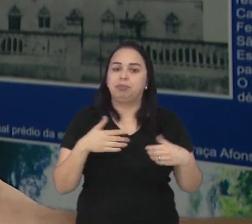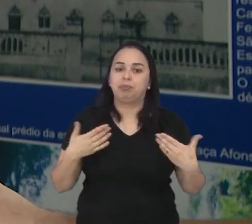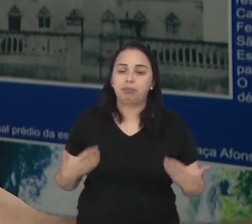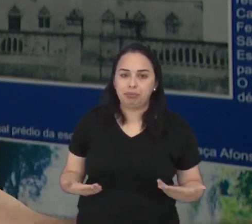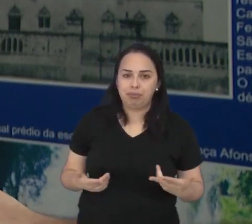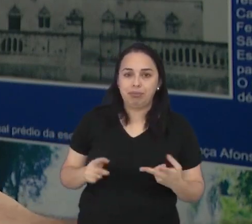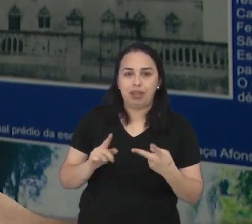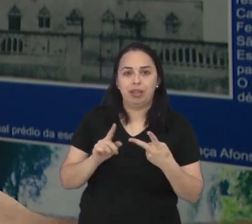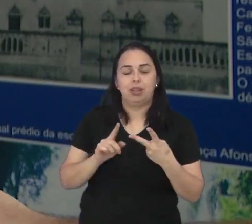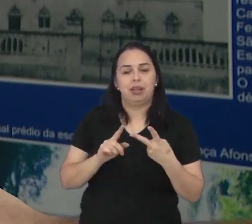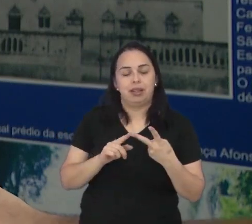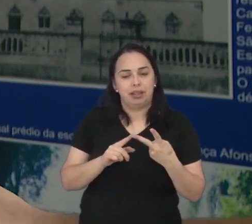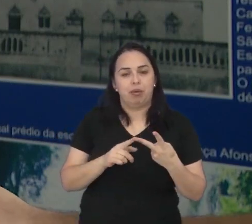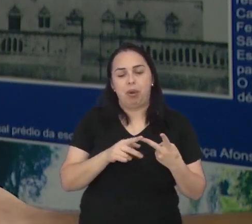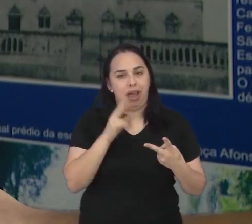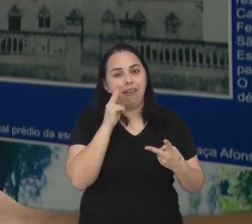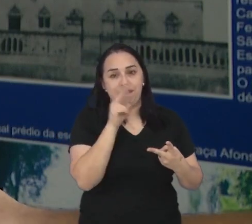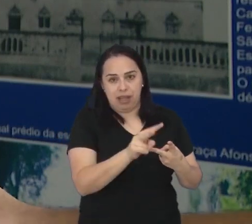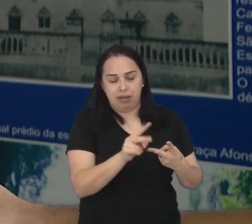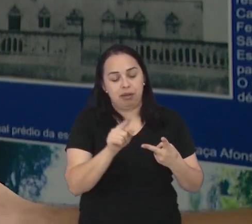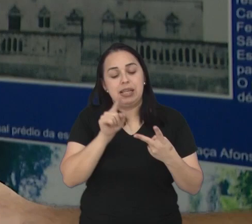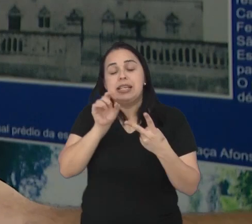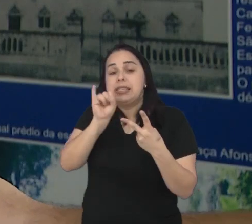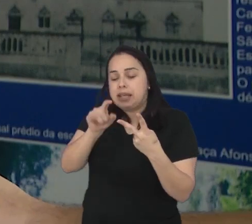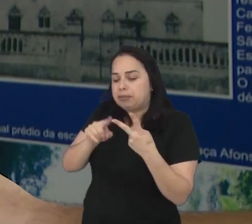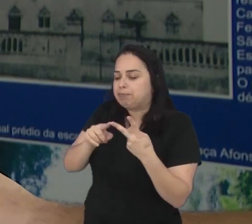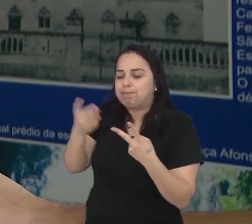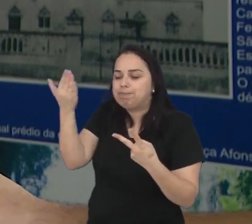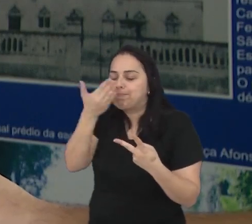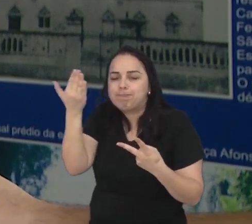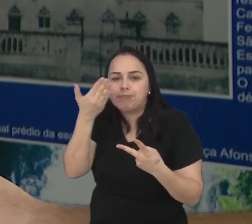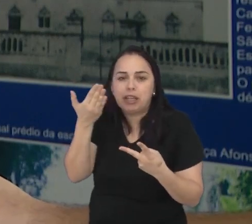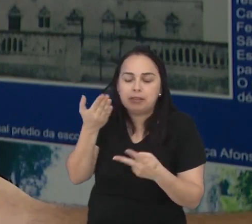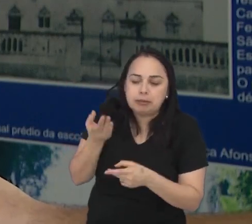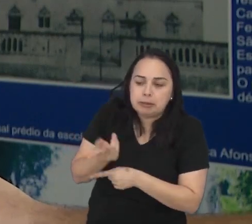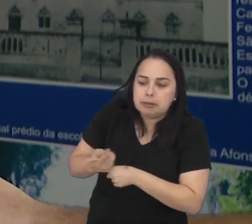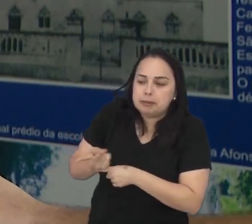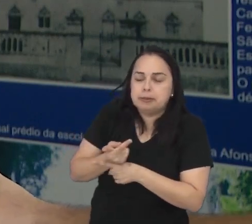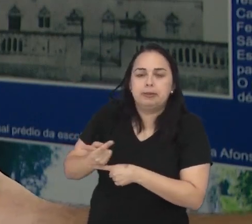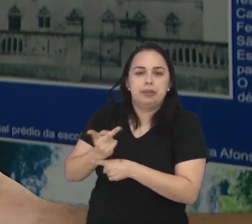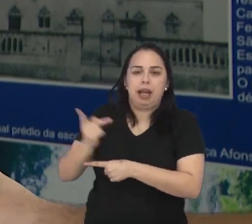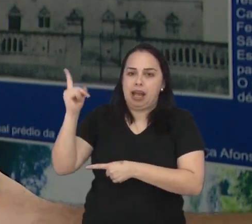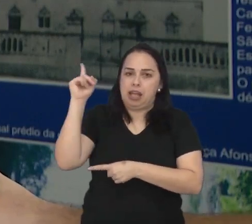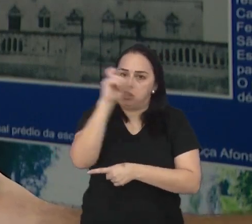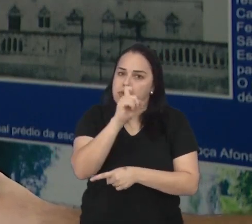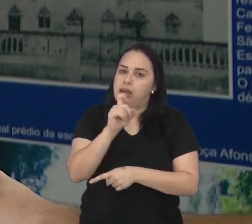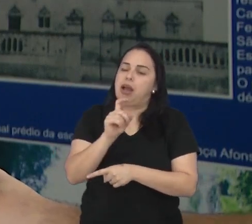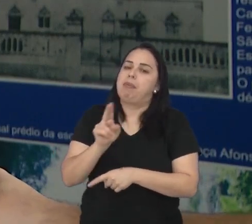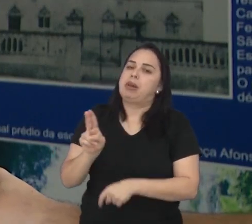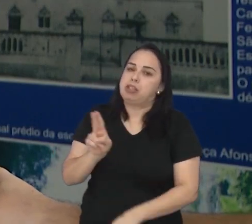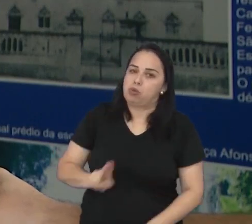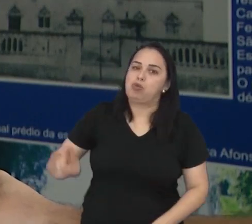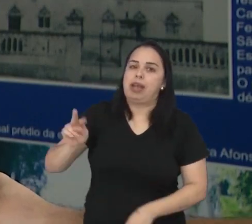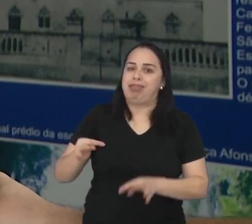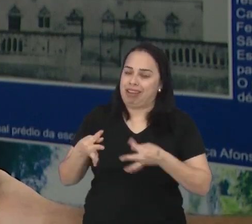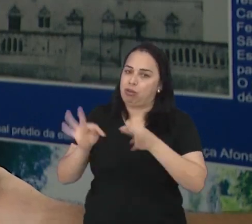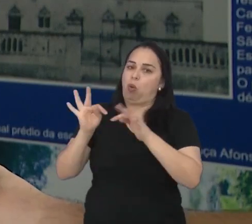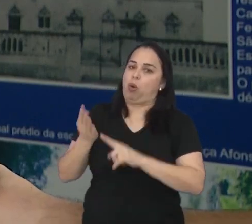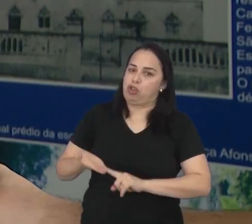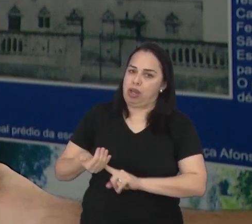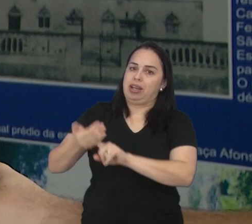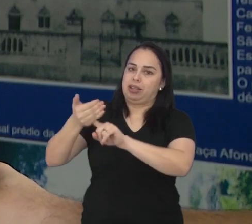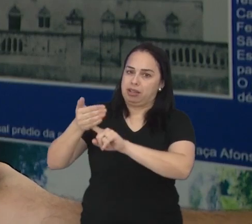aflora. Quando ele não aflora, que fica mais complicado de encontrar. Então tem que usar de outra tecnologia, tem que usar de equipamentos,